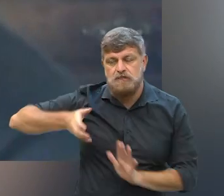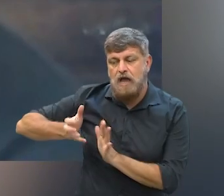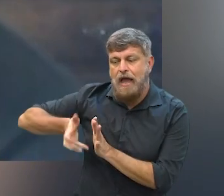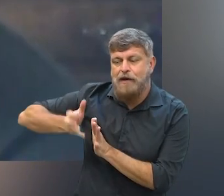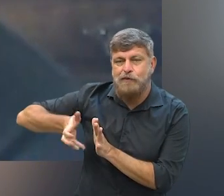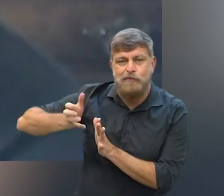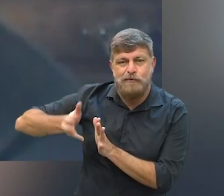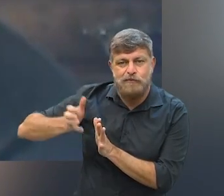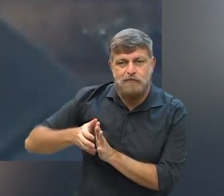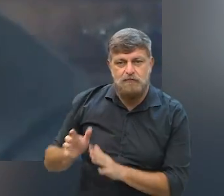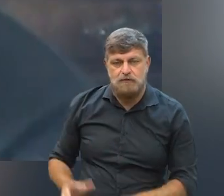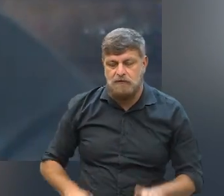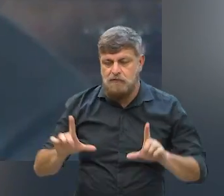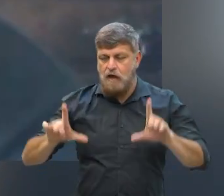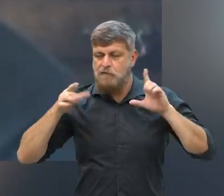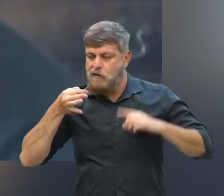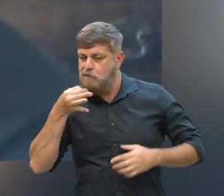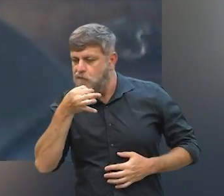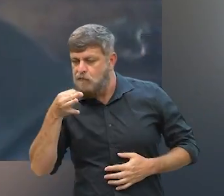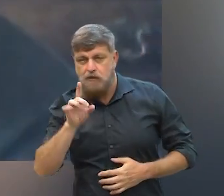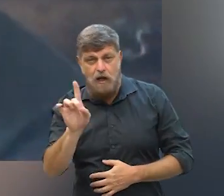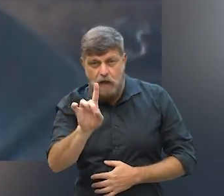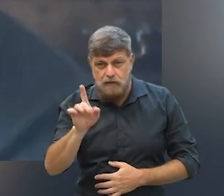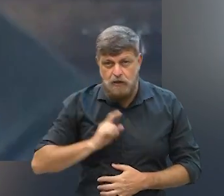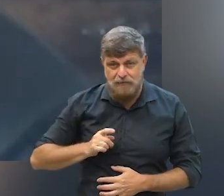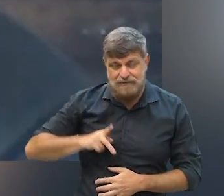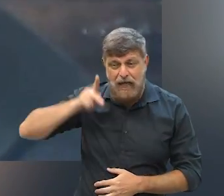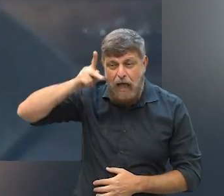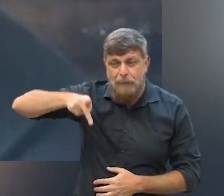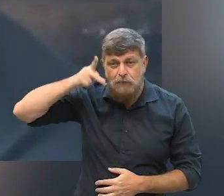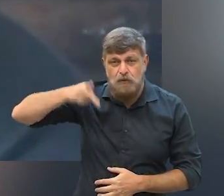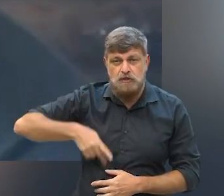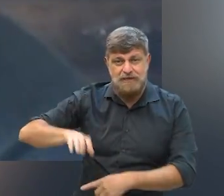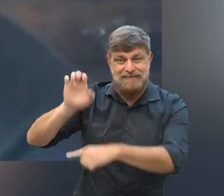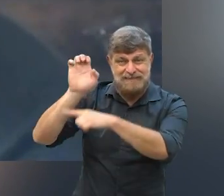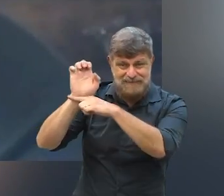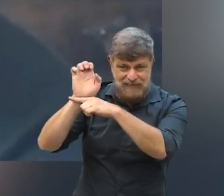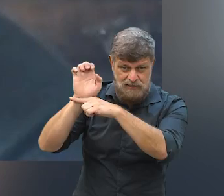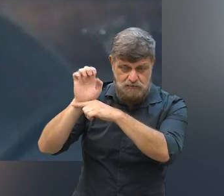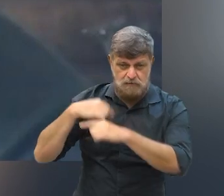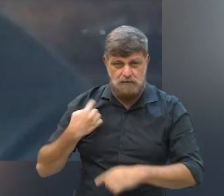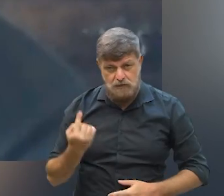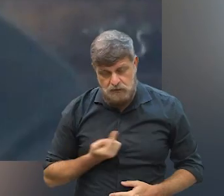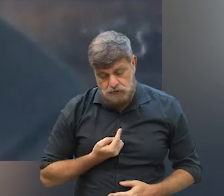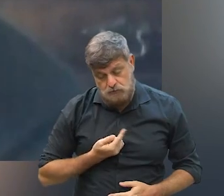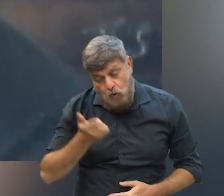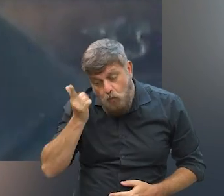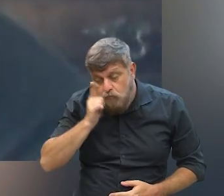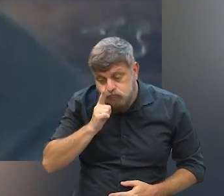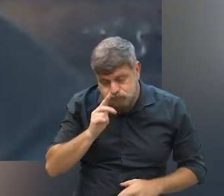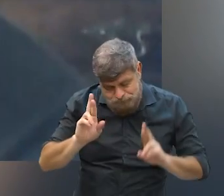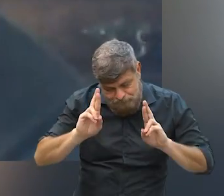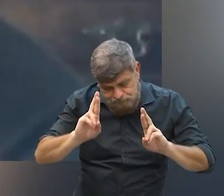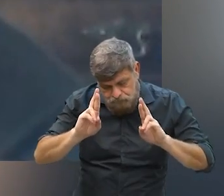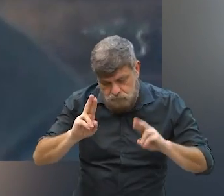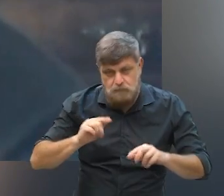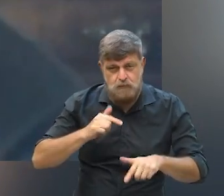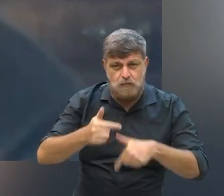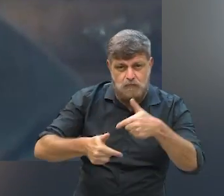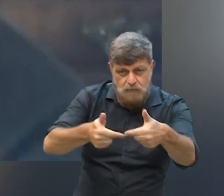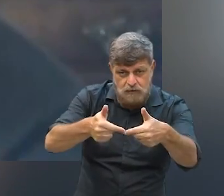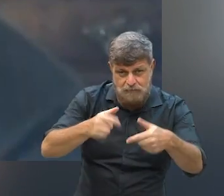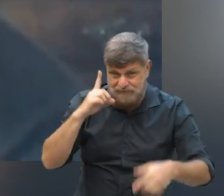partidária, não política de governo, mas política de Estado. Então, vamos ver o que nós conseguimos. É um